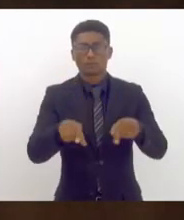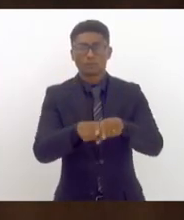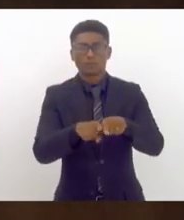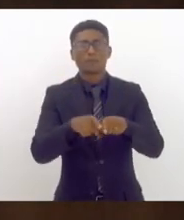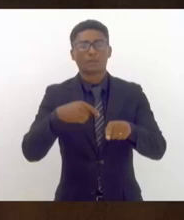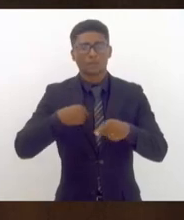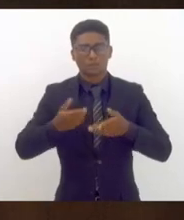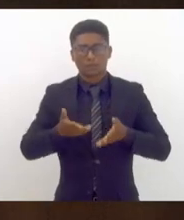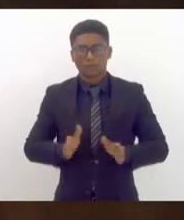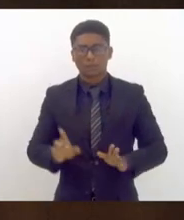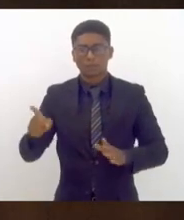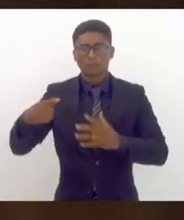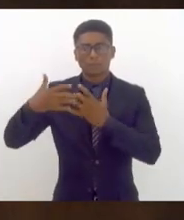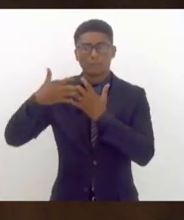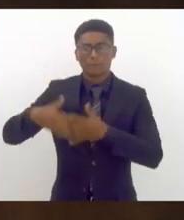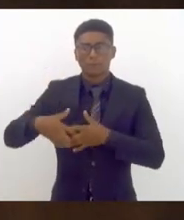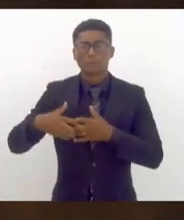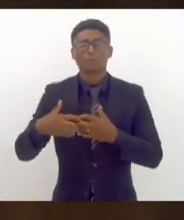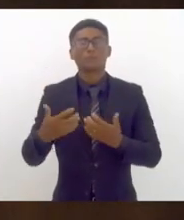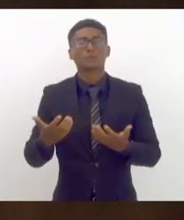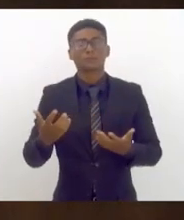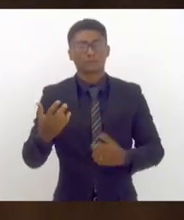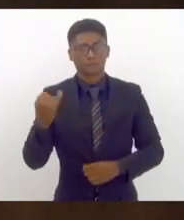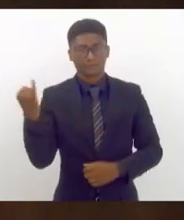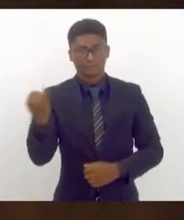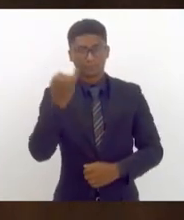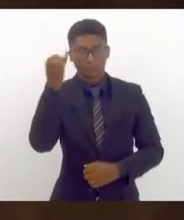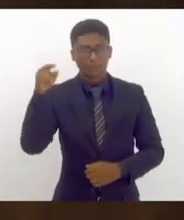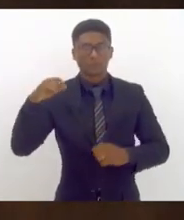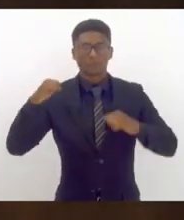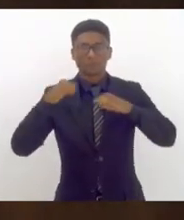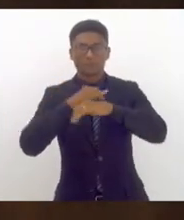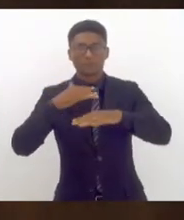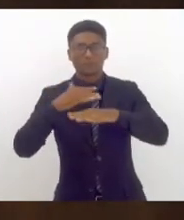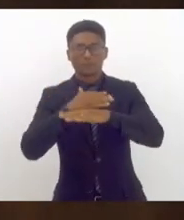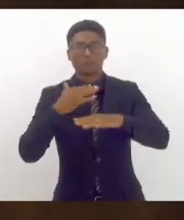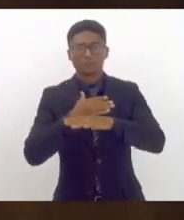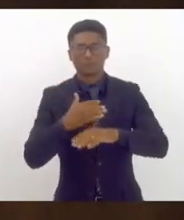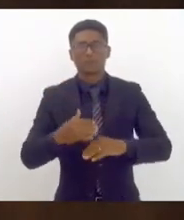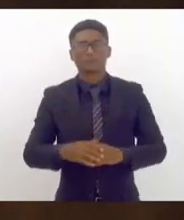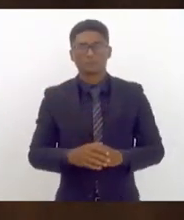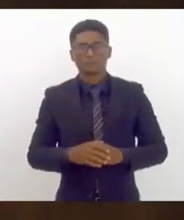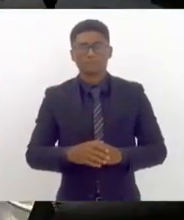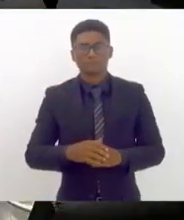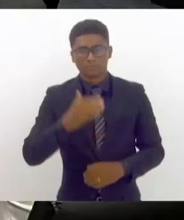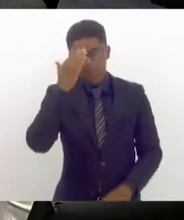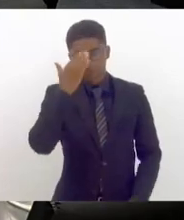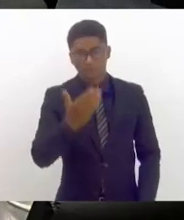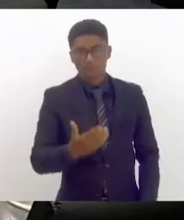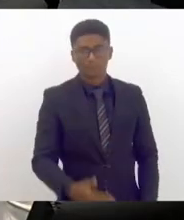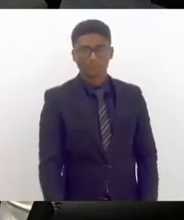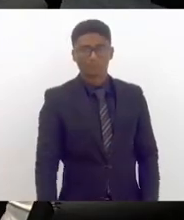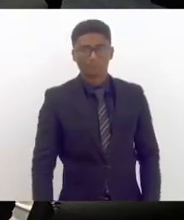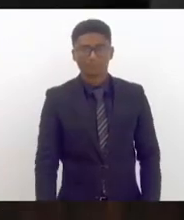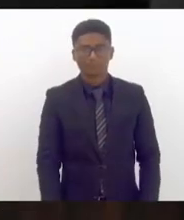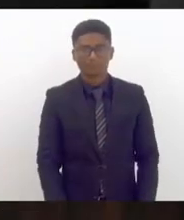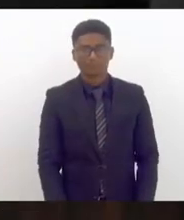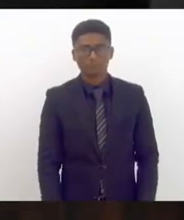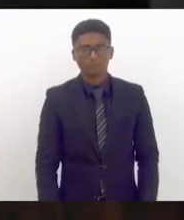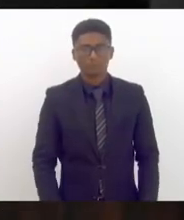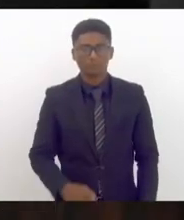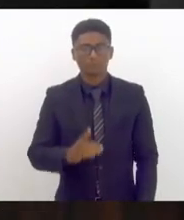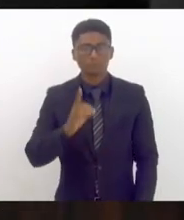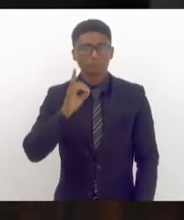petropolitano, ficaríamos muito felizes, seria muito importante para a nossa cidade ter essa unidade. Muito obrigado.